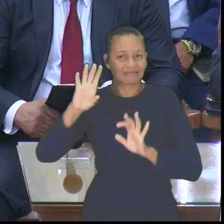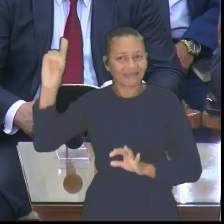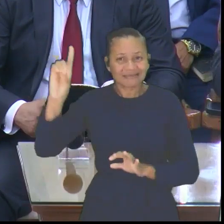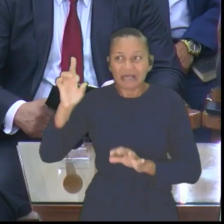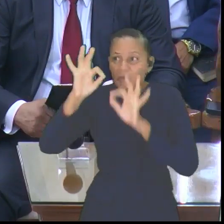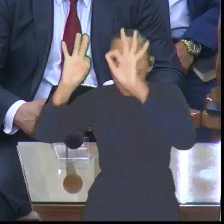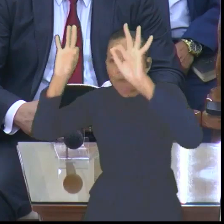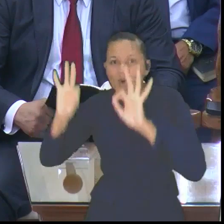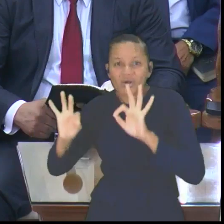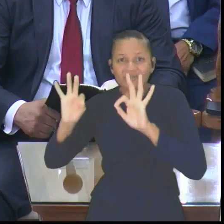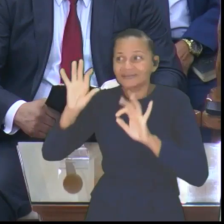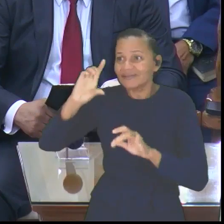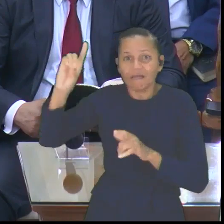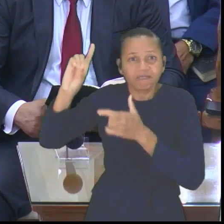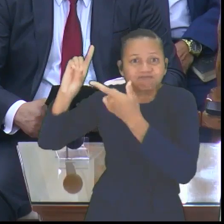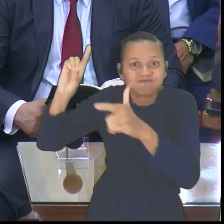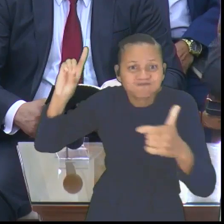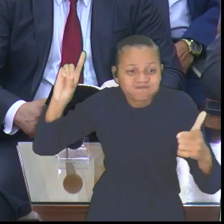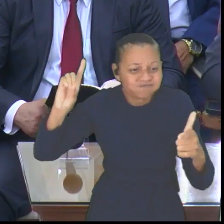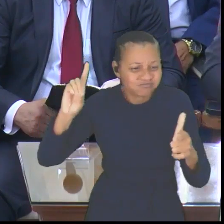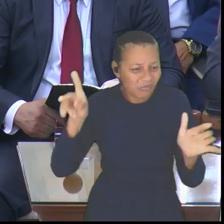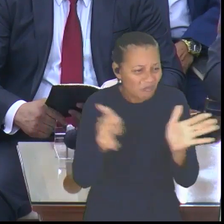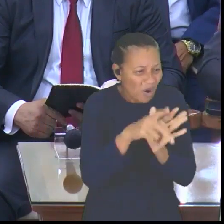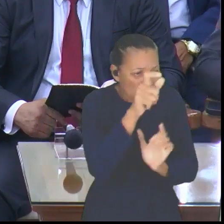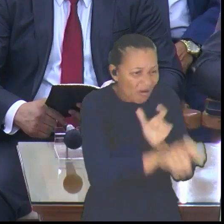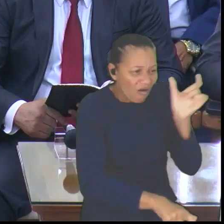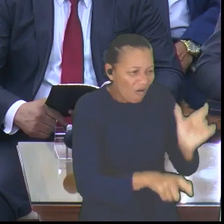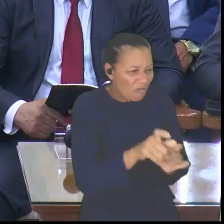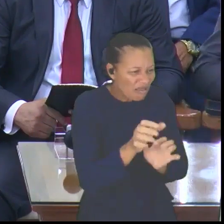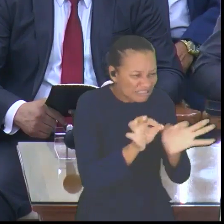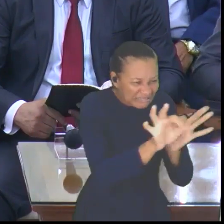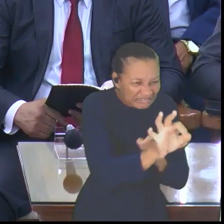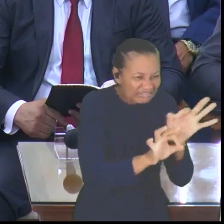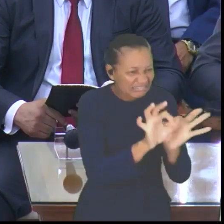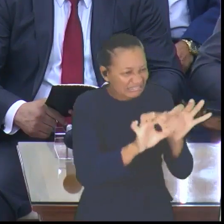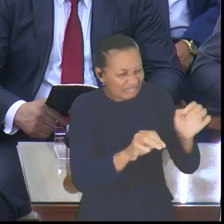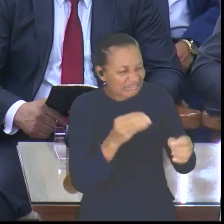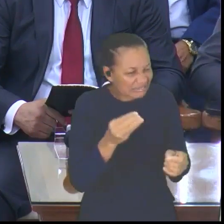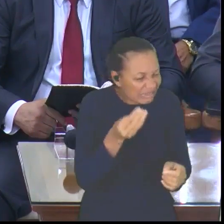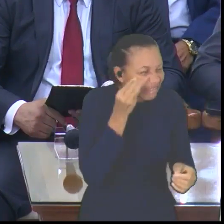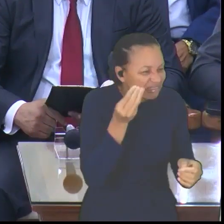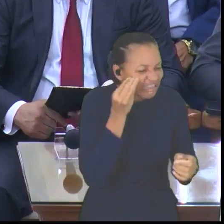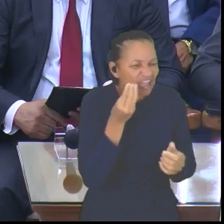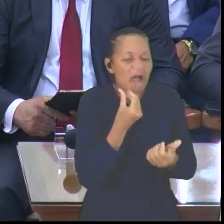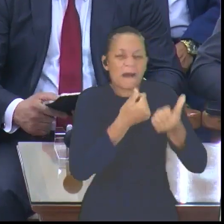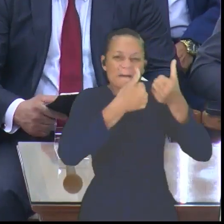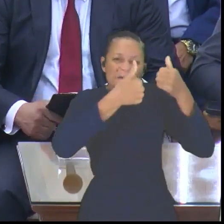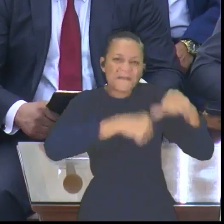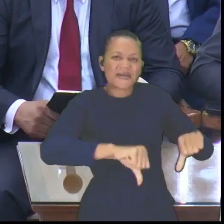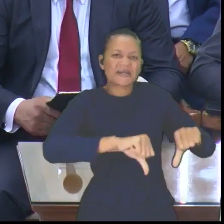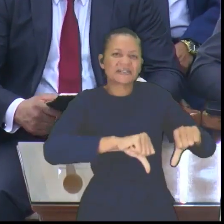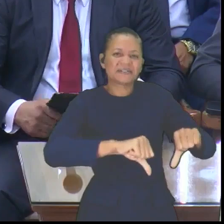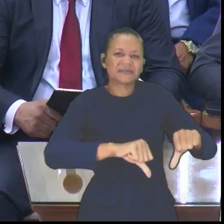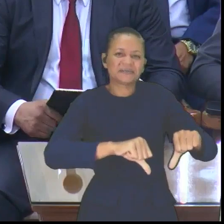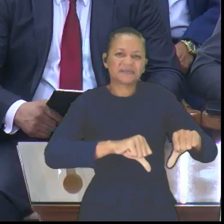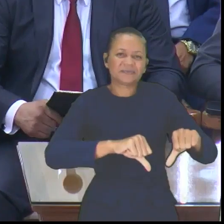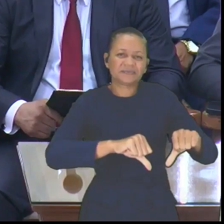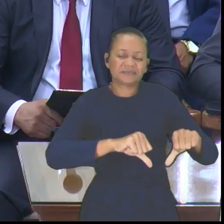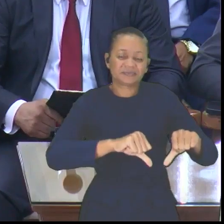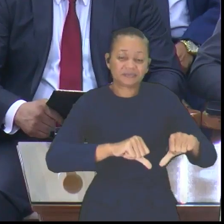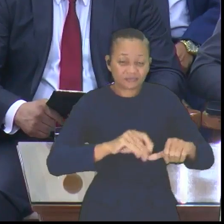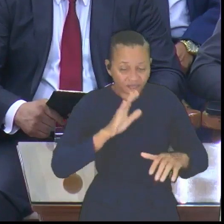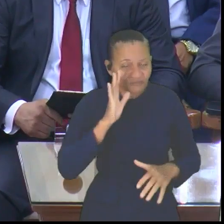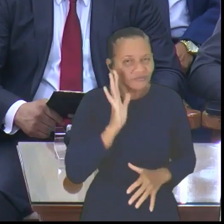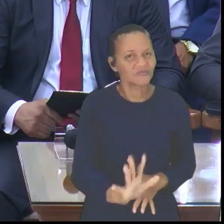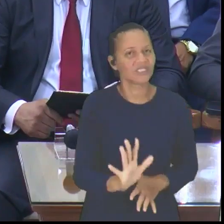nos planos de Deus, os planos dos homens serão frustrados. Então já